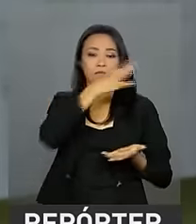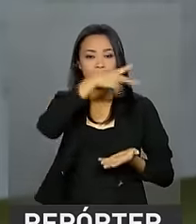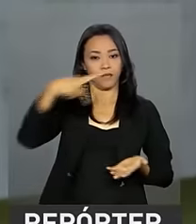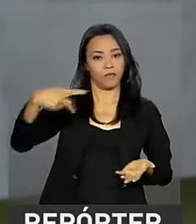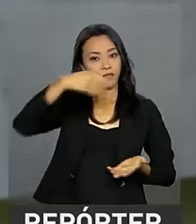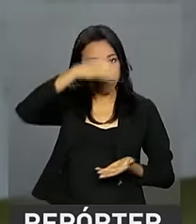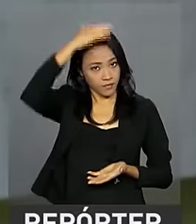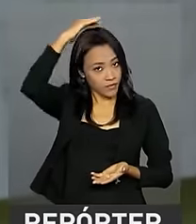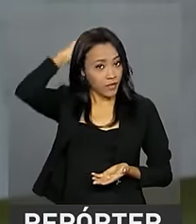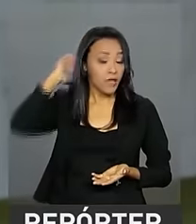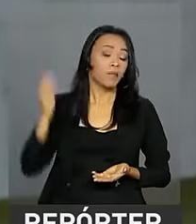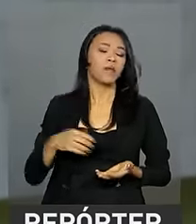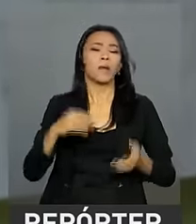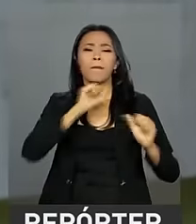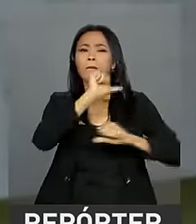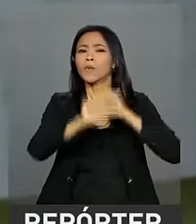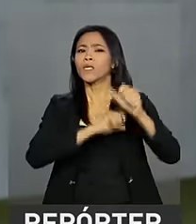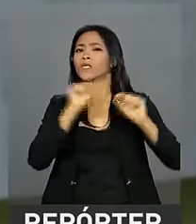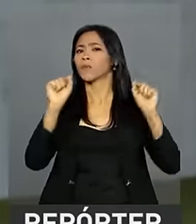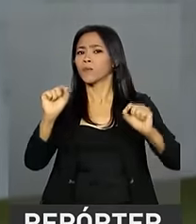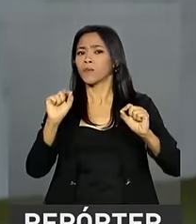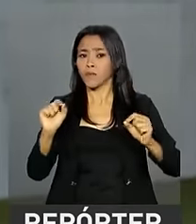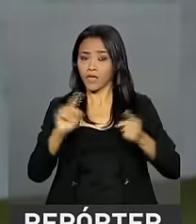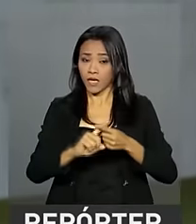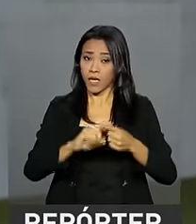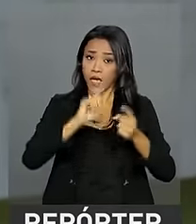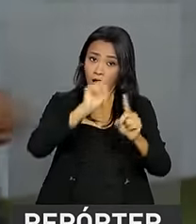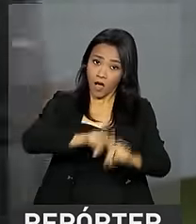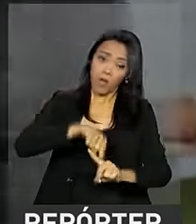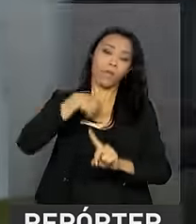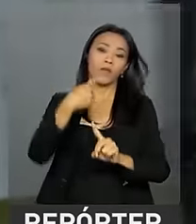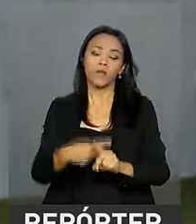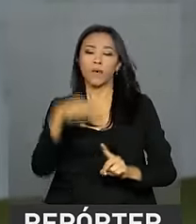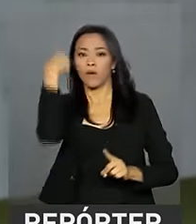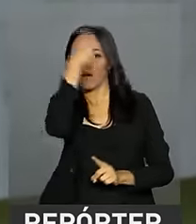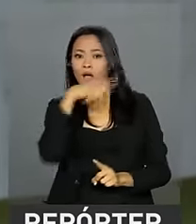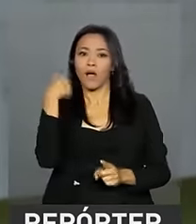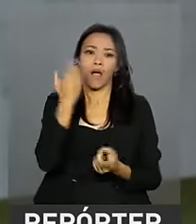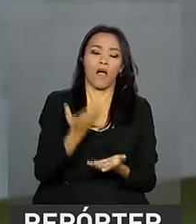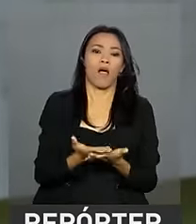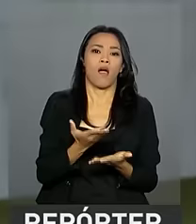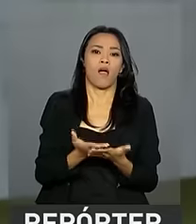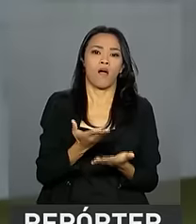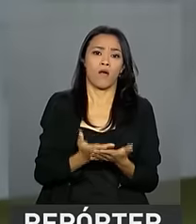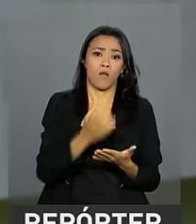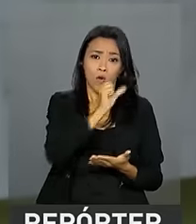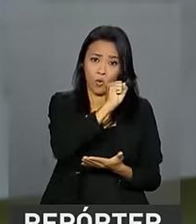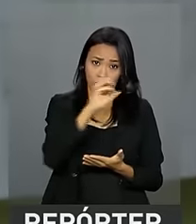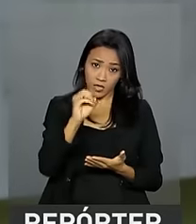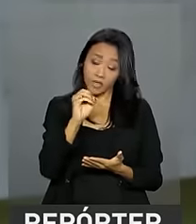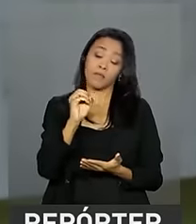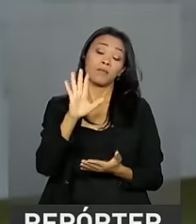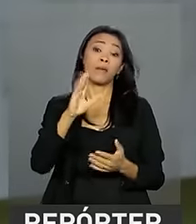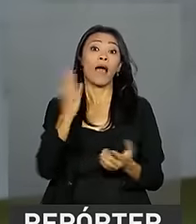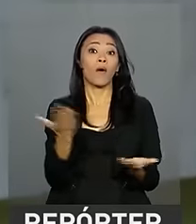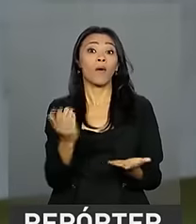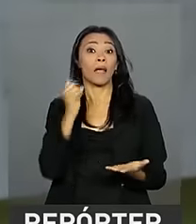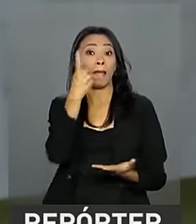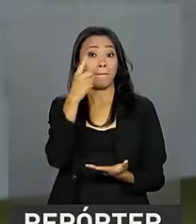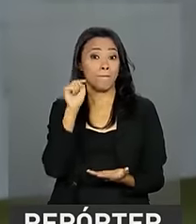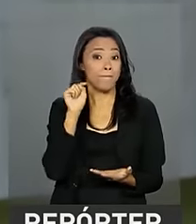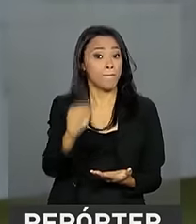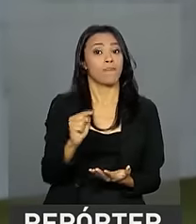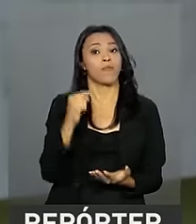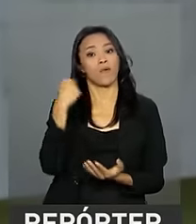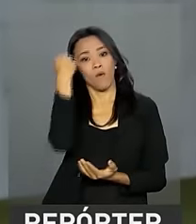entre as principais mudanças está a ampliação da carga horária de aula de 800 para 1000 horas por ano o